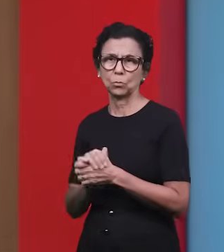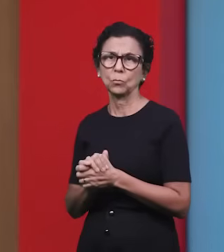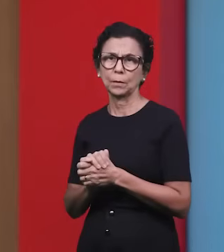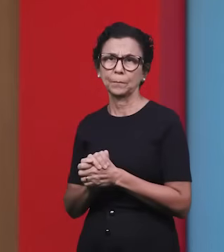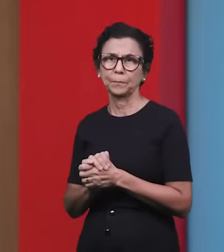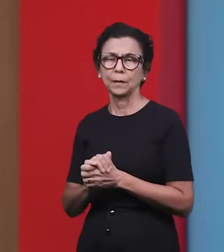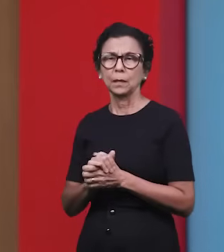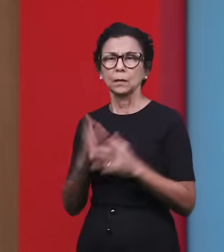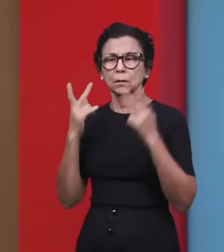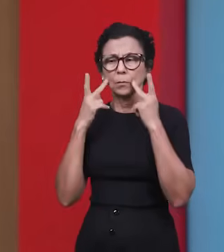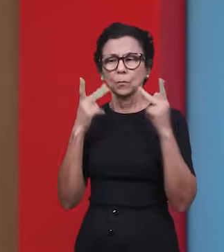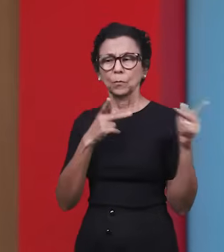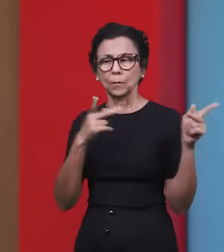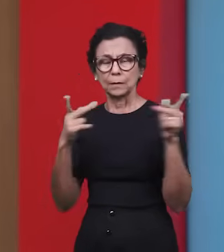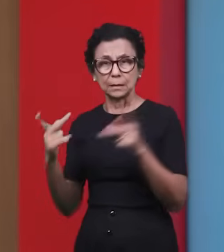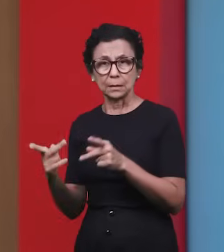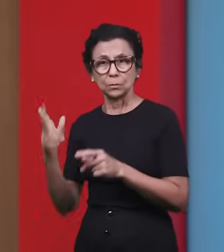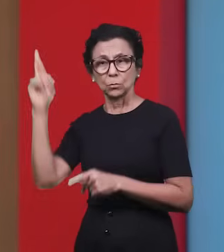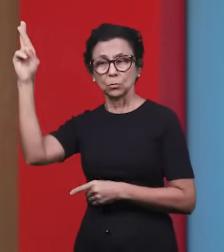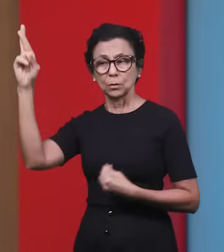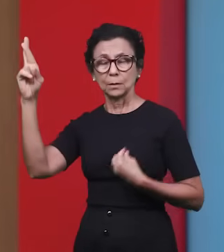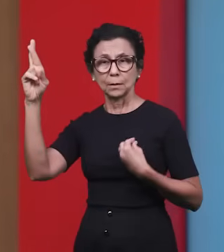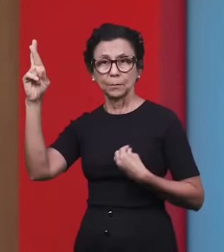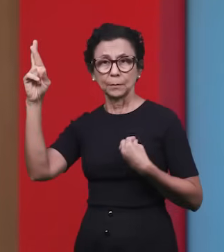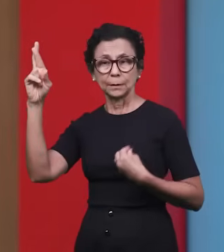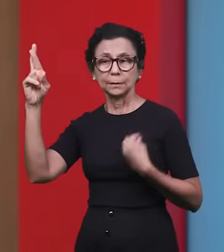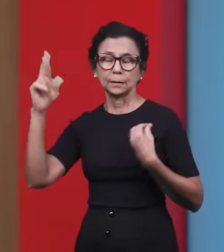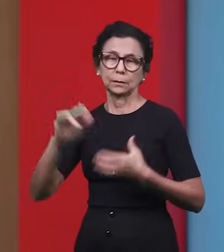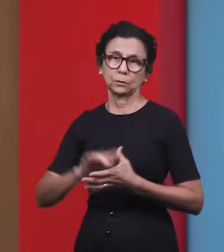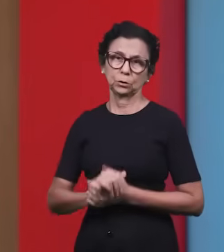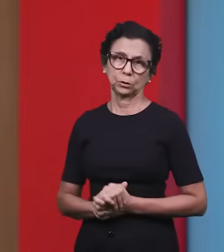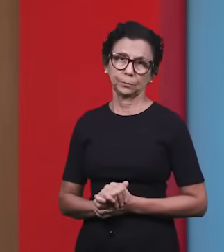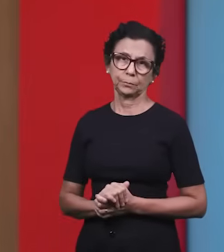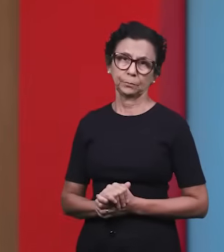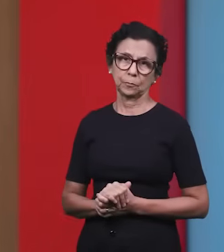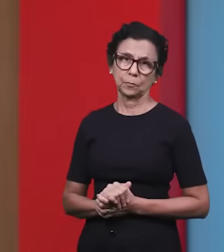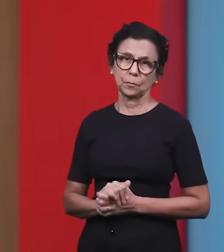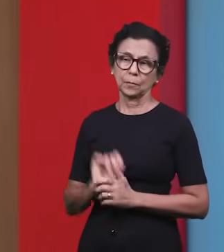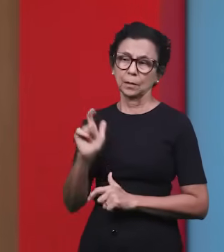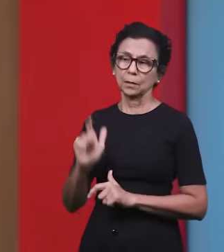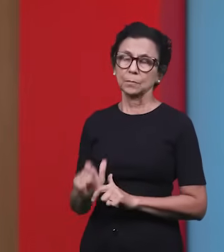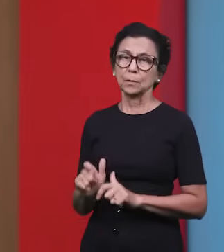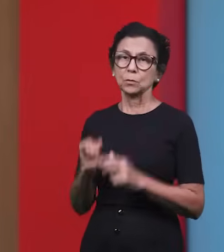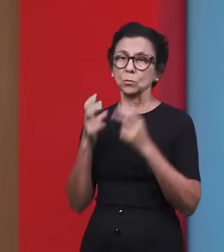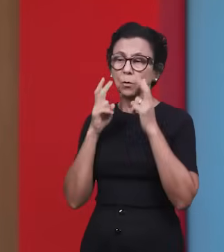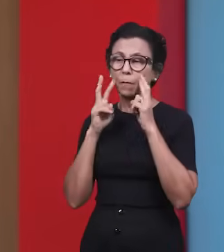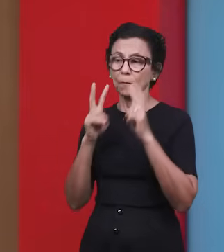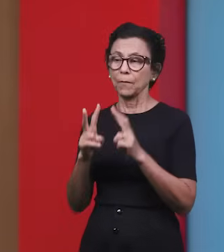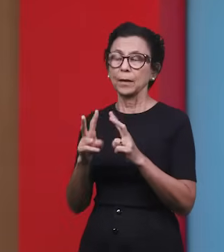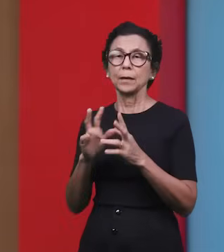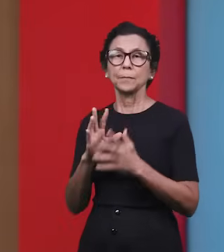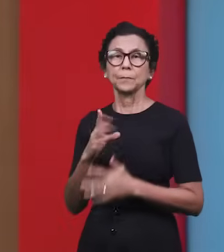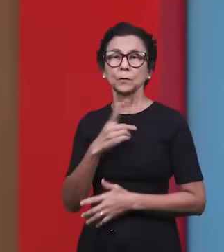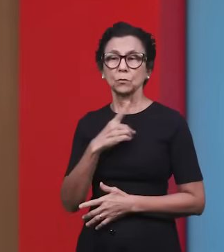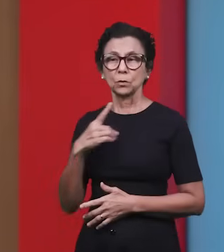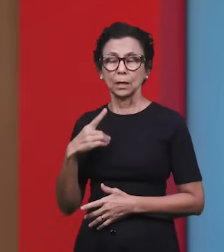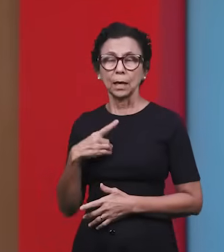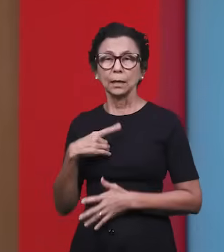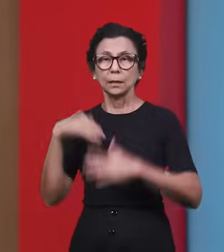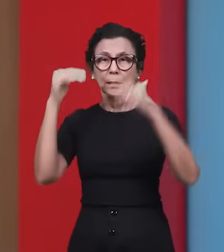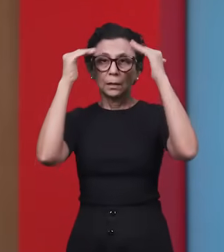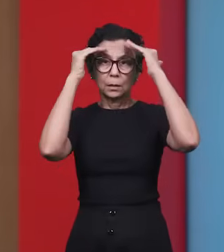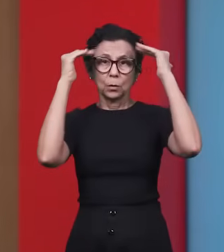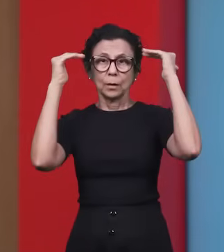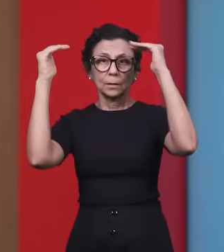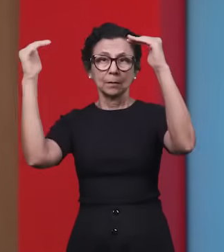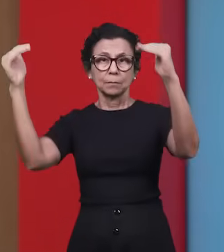está naquela visita. A igreja vê e nos respeita porque não é um respeito físico. Não é porque o